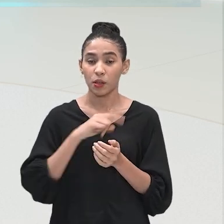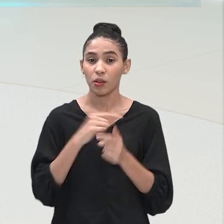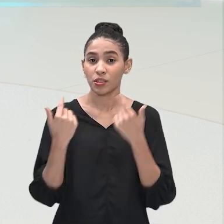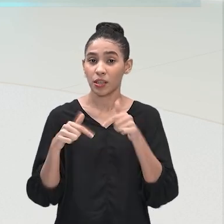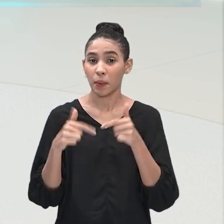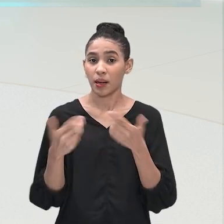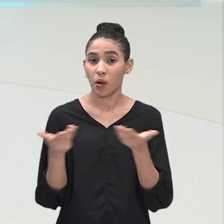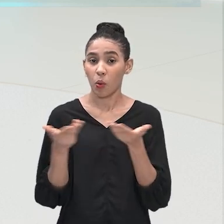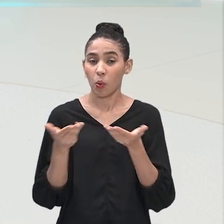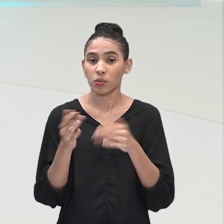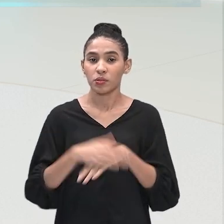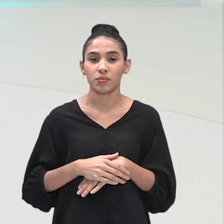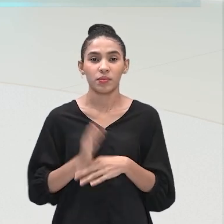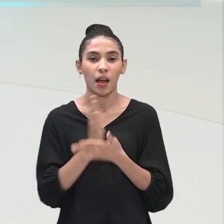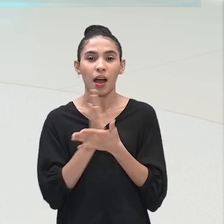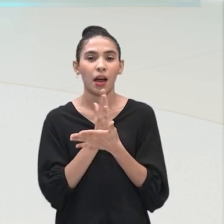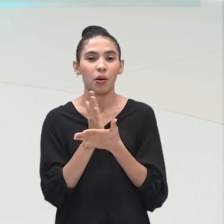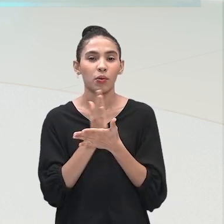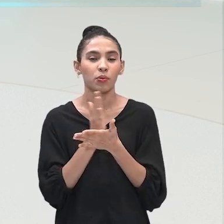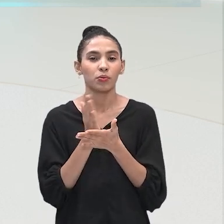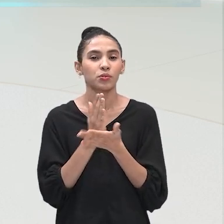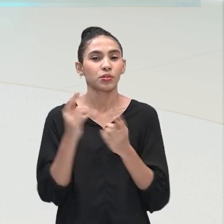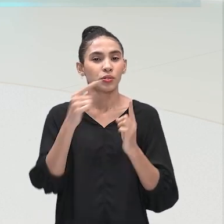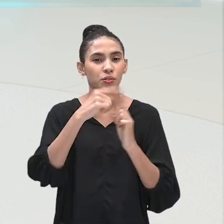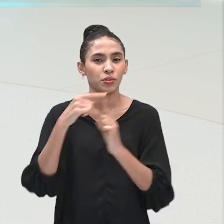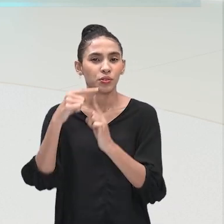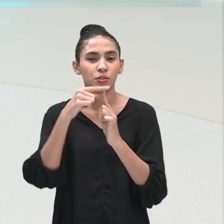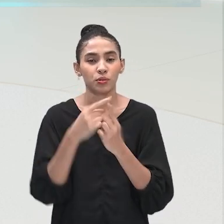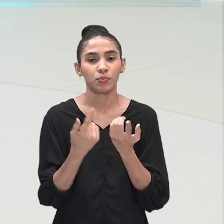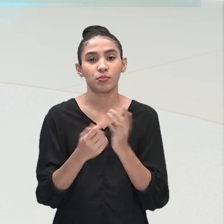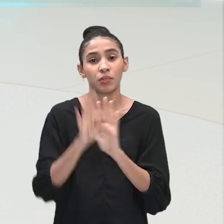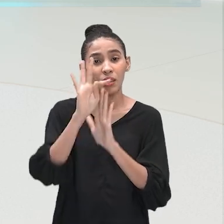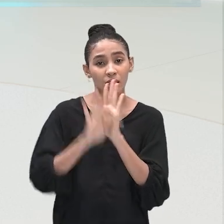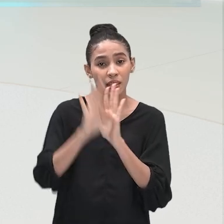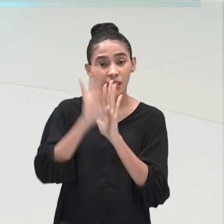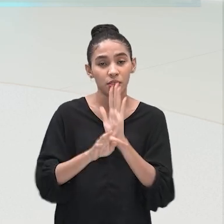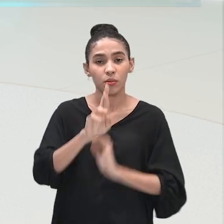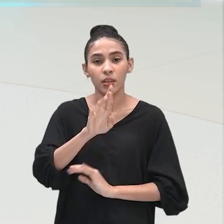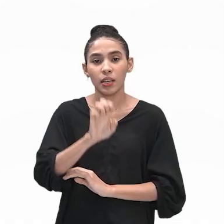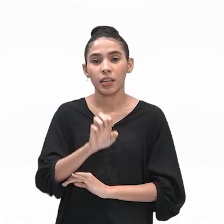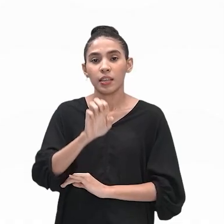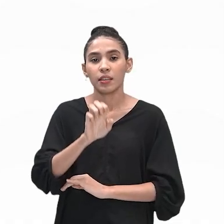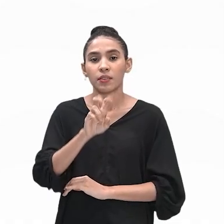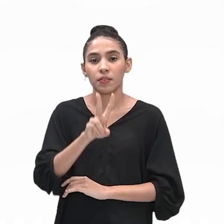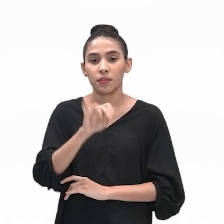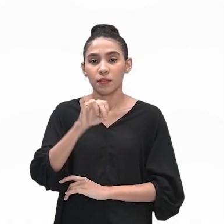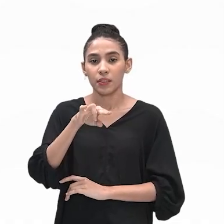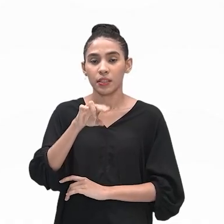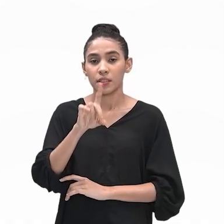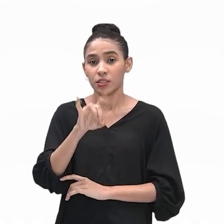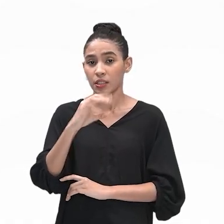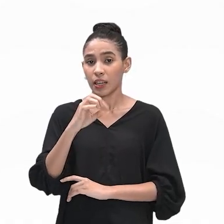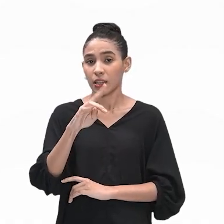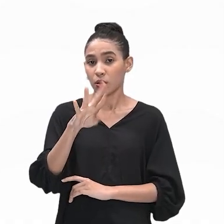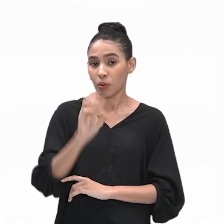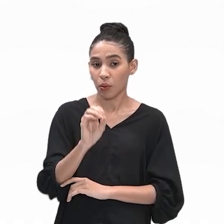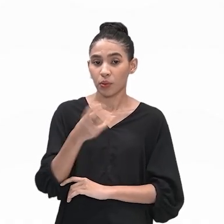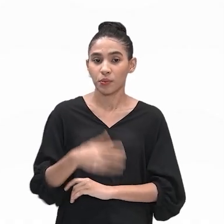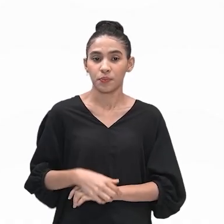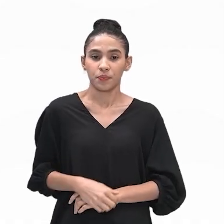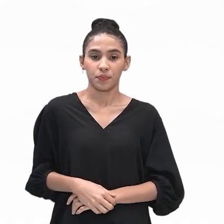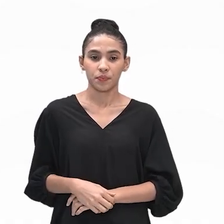aula algumas formas de a gente fazer, como os textos reivindicatórios. Vamos ver, olha só. O que seriam,